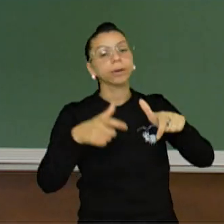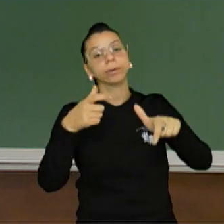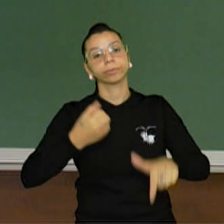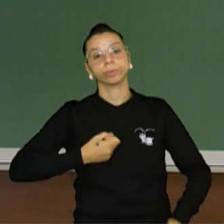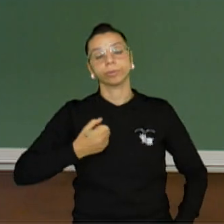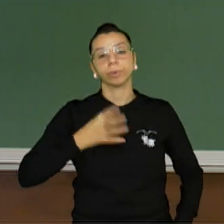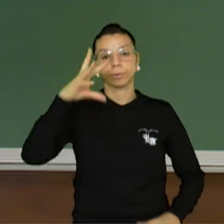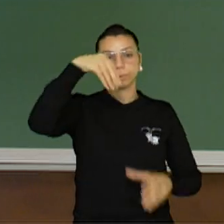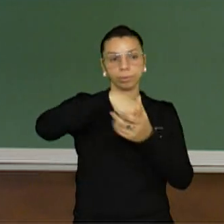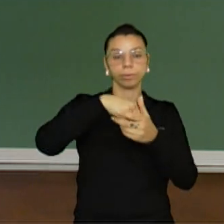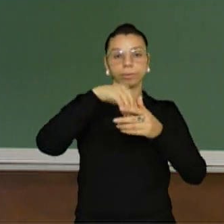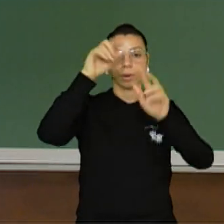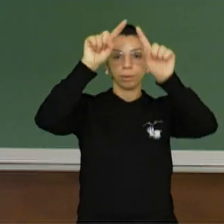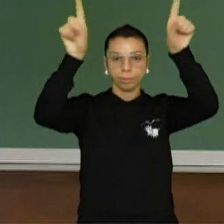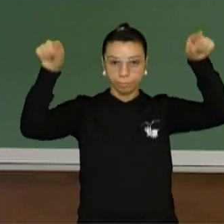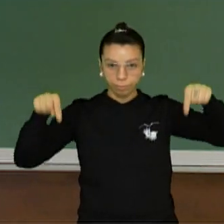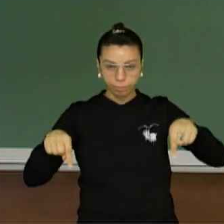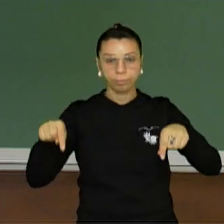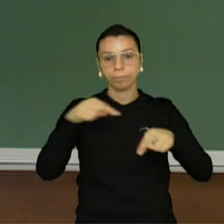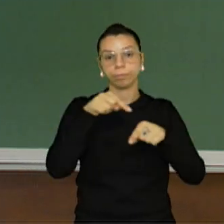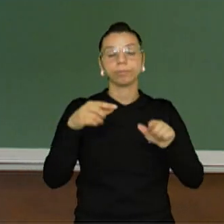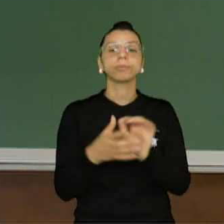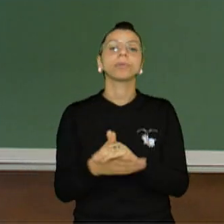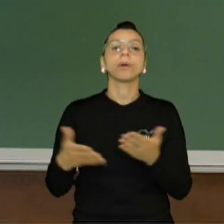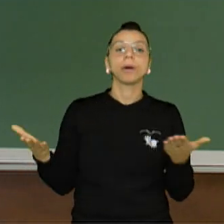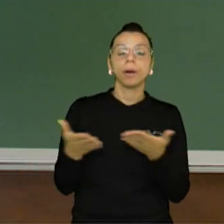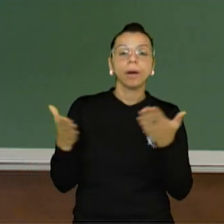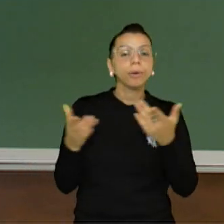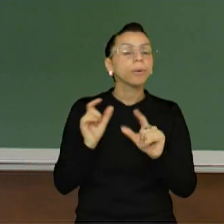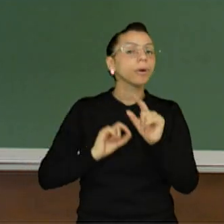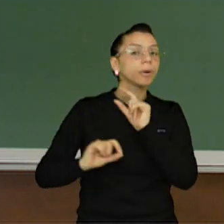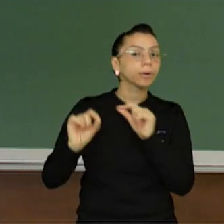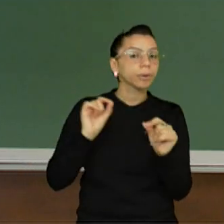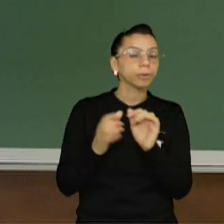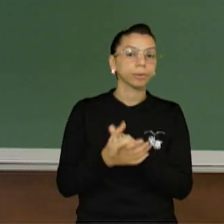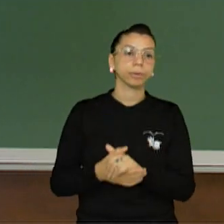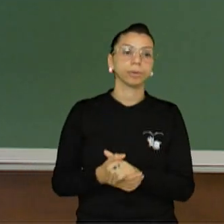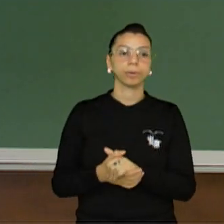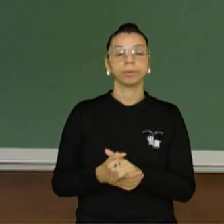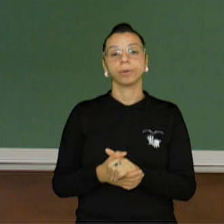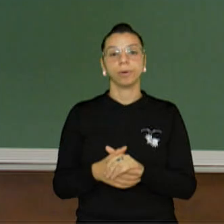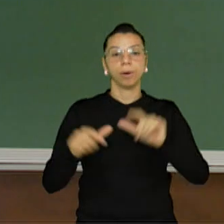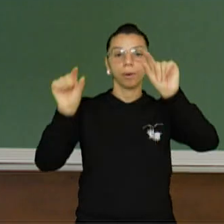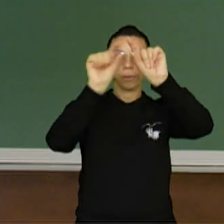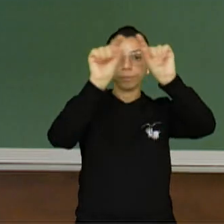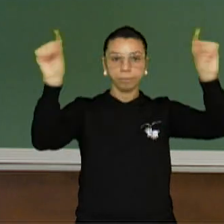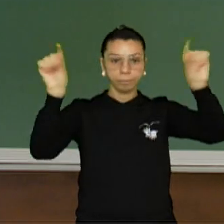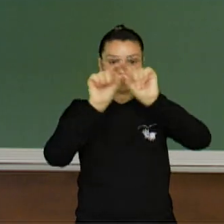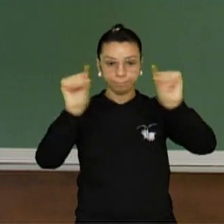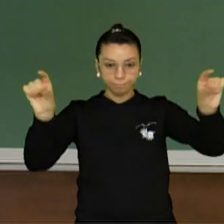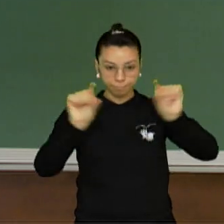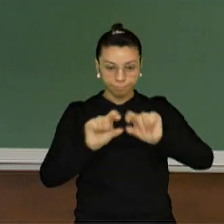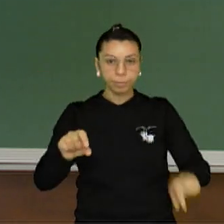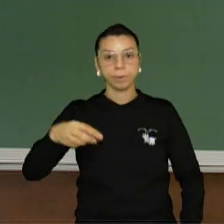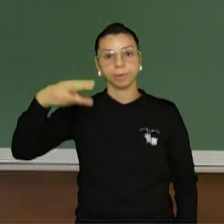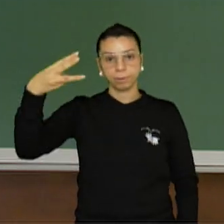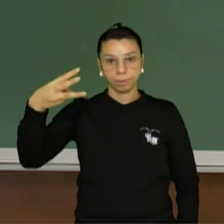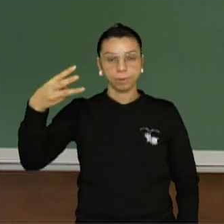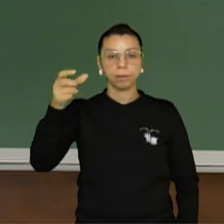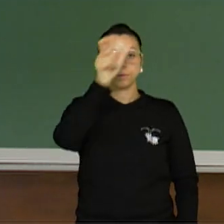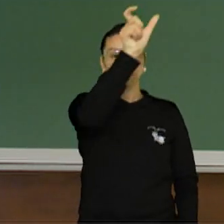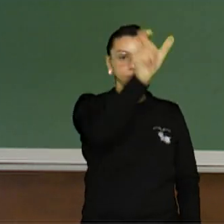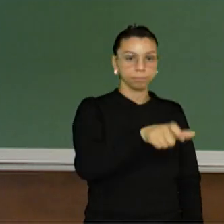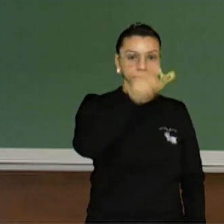matriz. Então a gente aumentou aqui, a matriz para 3 linhas, pessoal, e 3